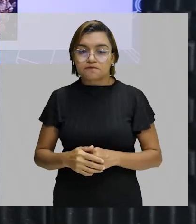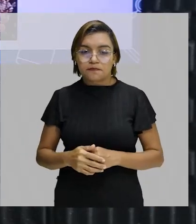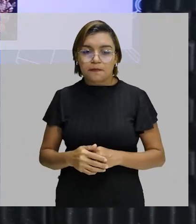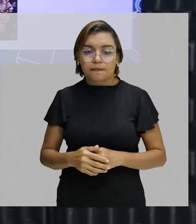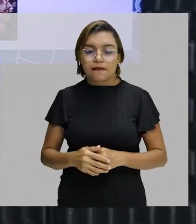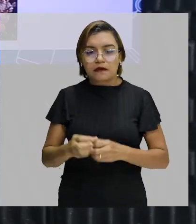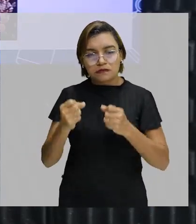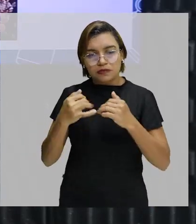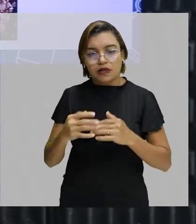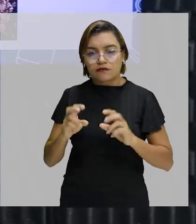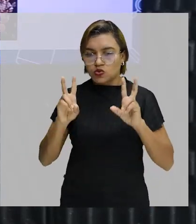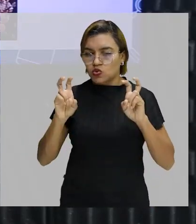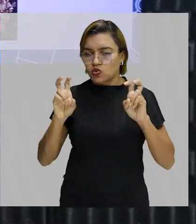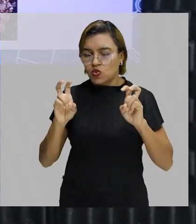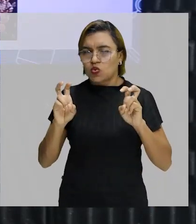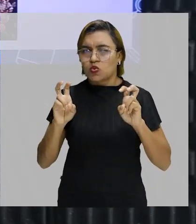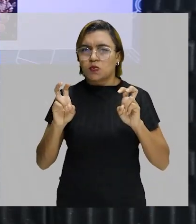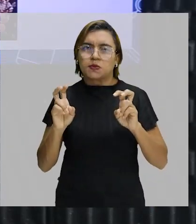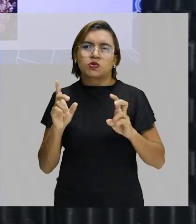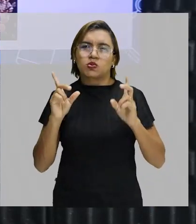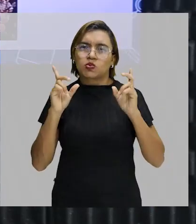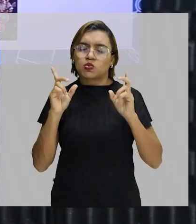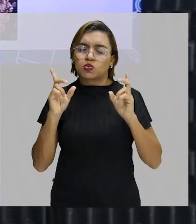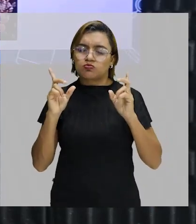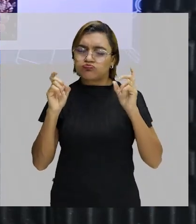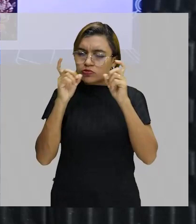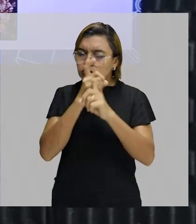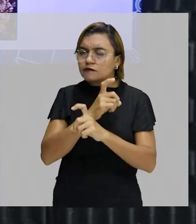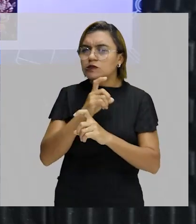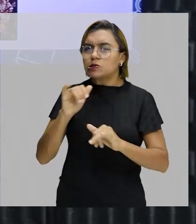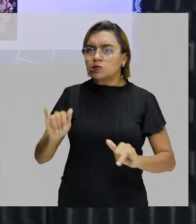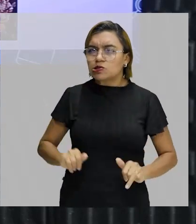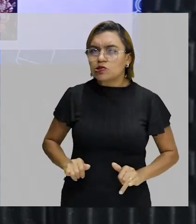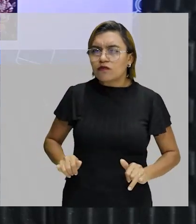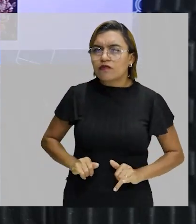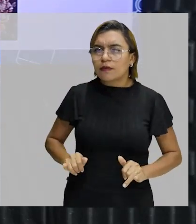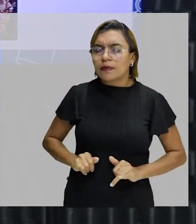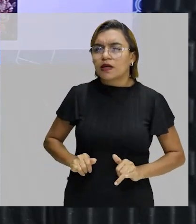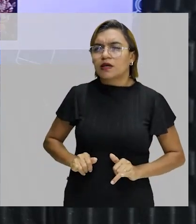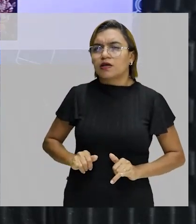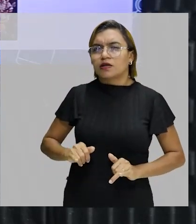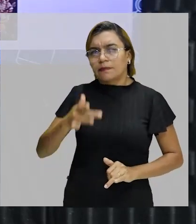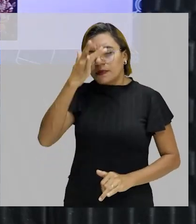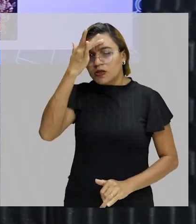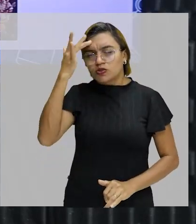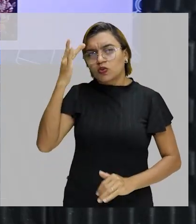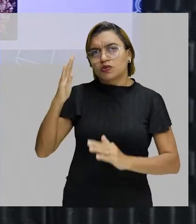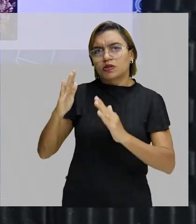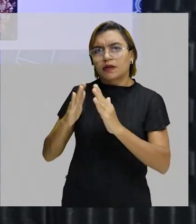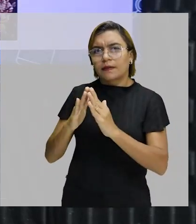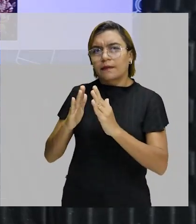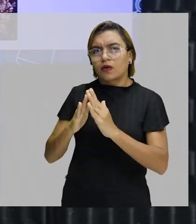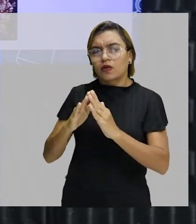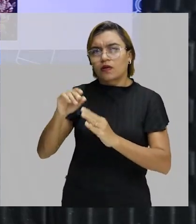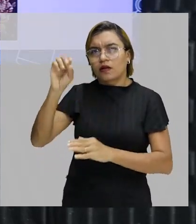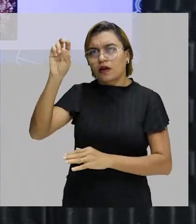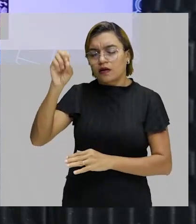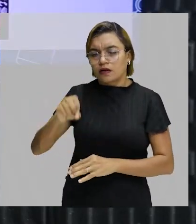Falava muito dessa questão do sofrimento dos indivíduos que moravam na região sertaneja ali, no sertão, na